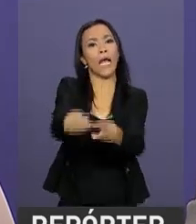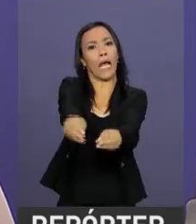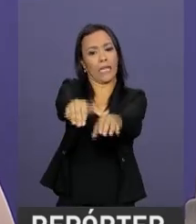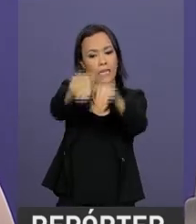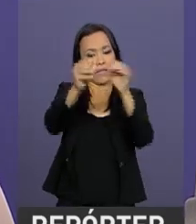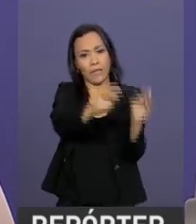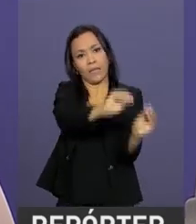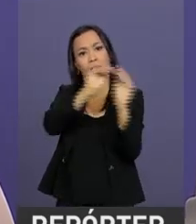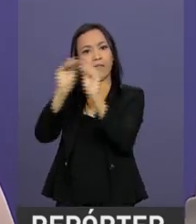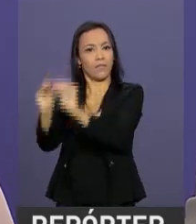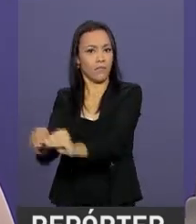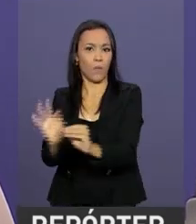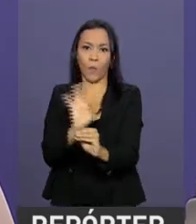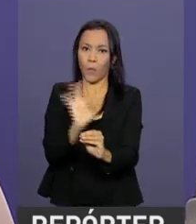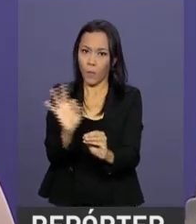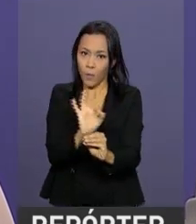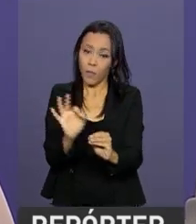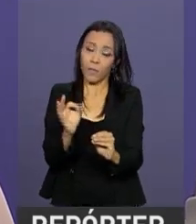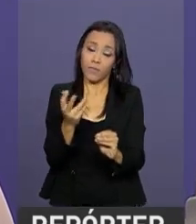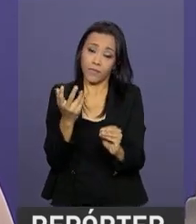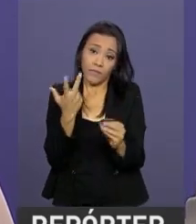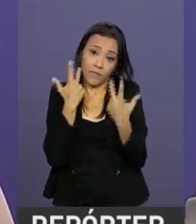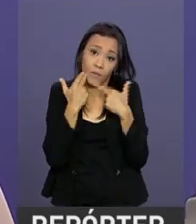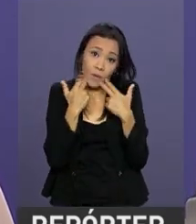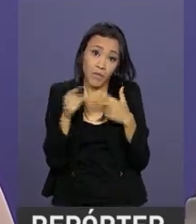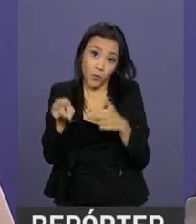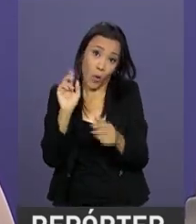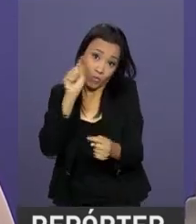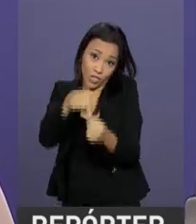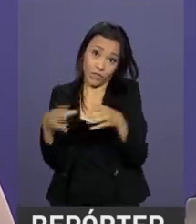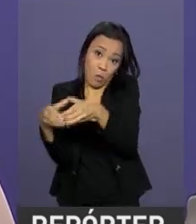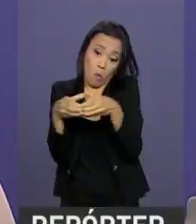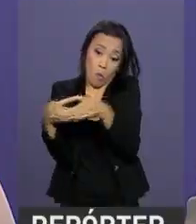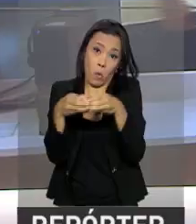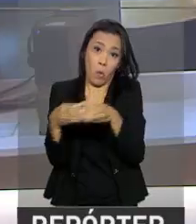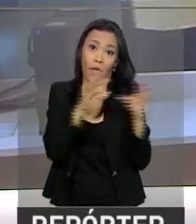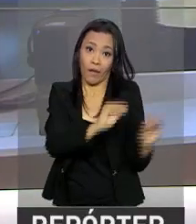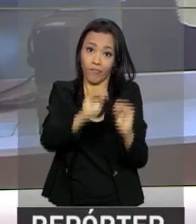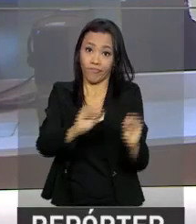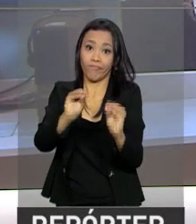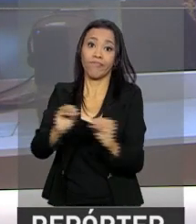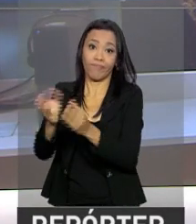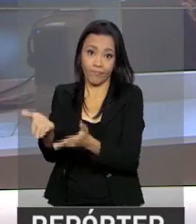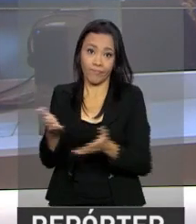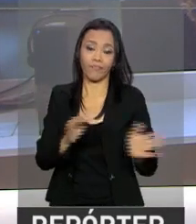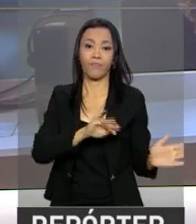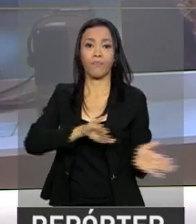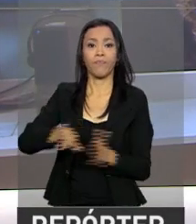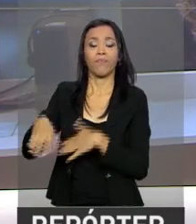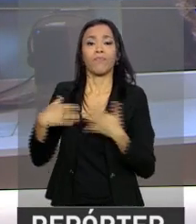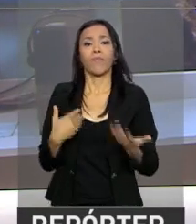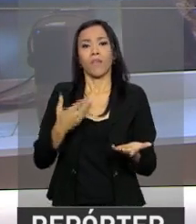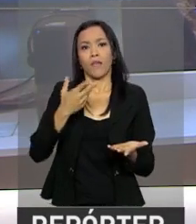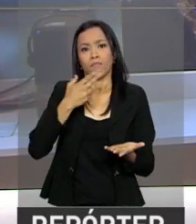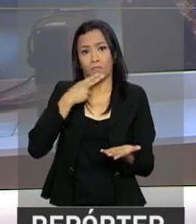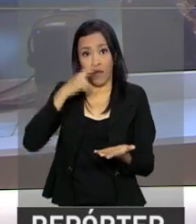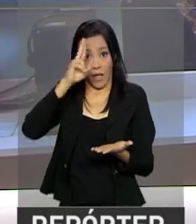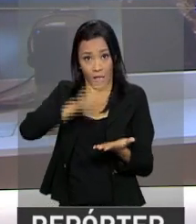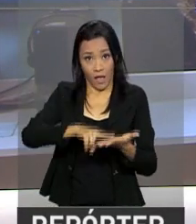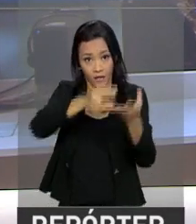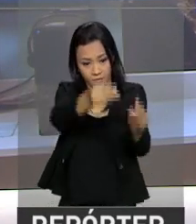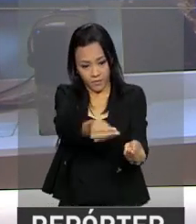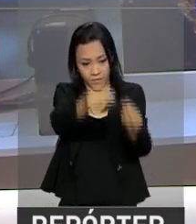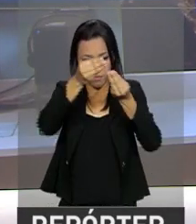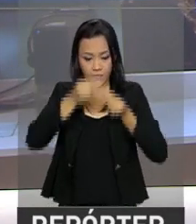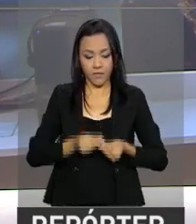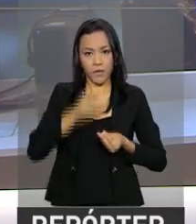para, naturalmente, postergar essa agonia. Em carta encaminhada ao presidente Michel Temer,